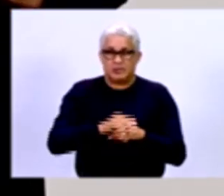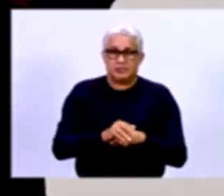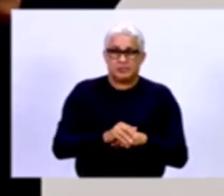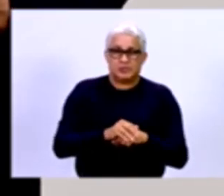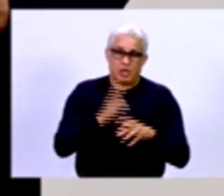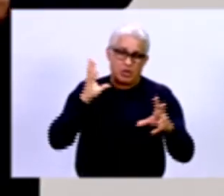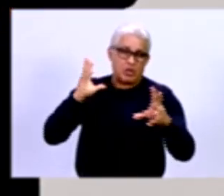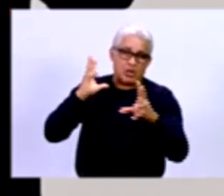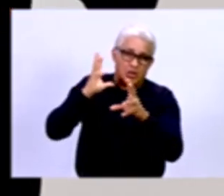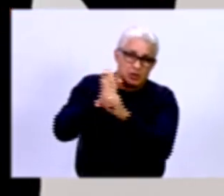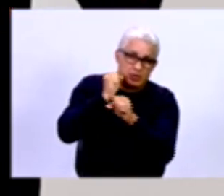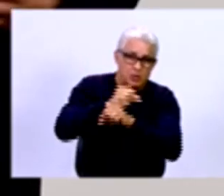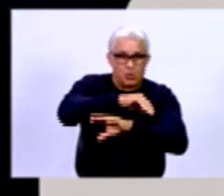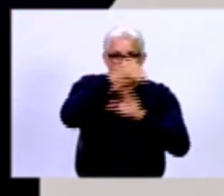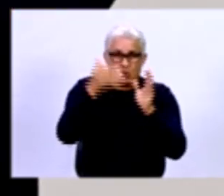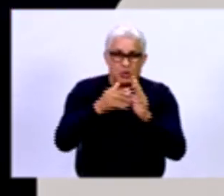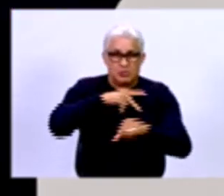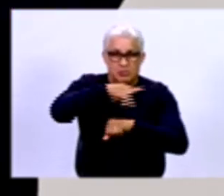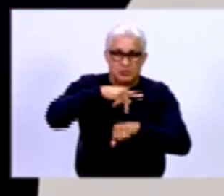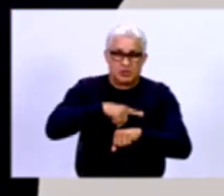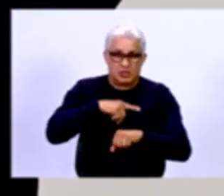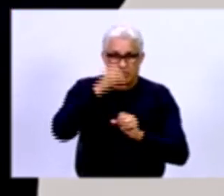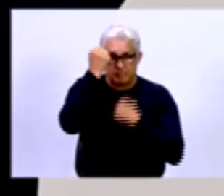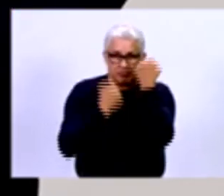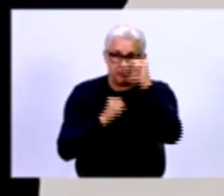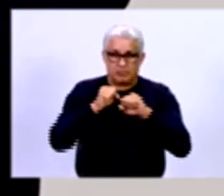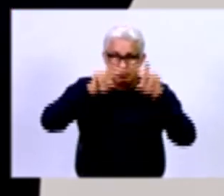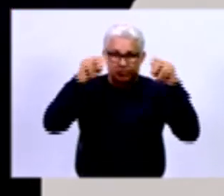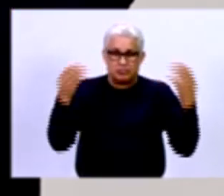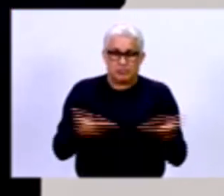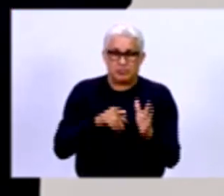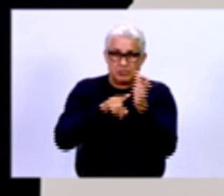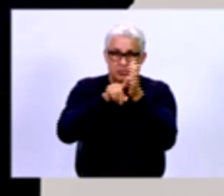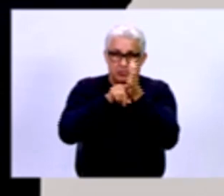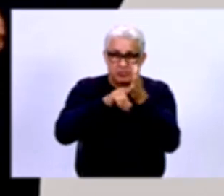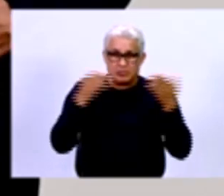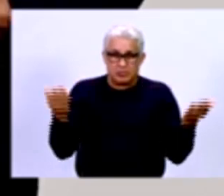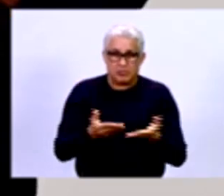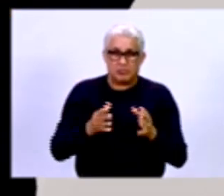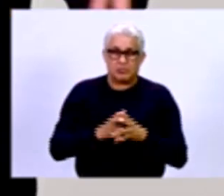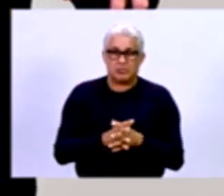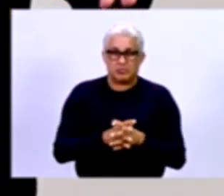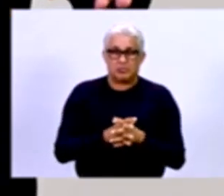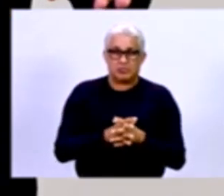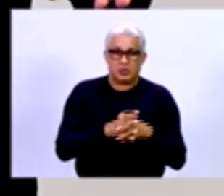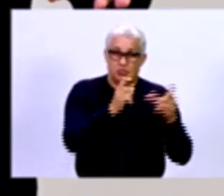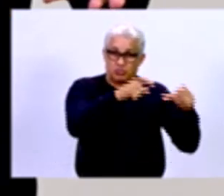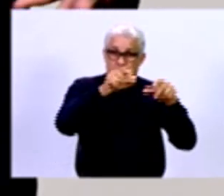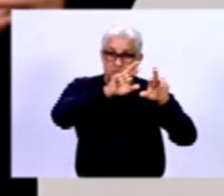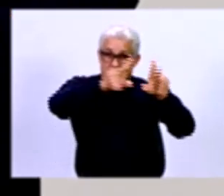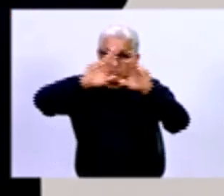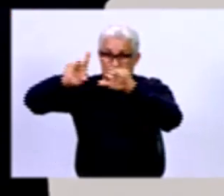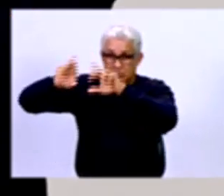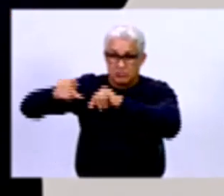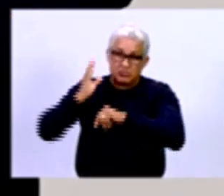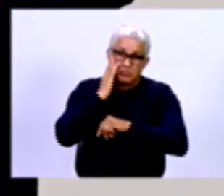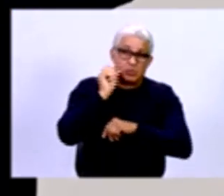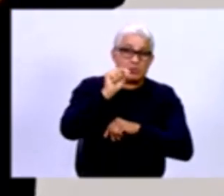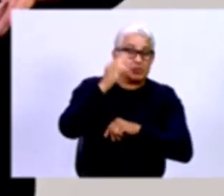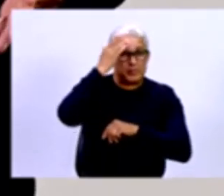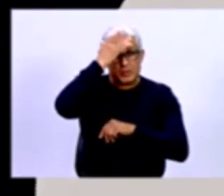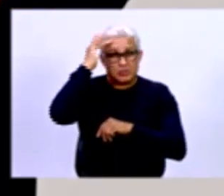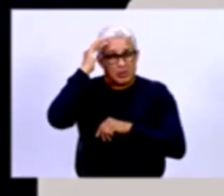a somatória de tudo que um país produz. É o tema da nossa enquete de hoje. Vamos a vários lugares da cidade saber o que as